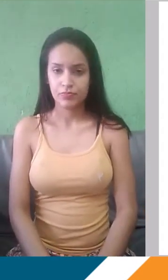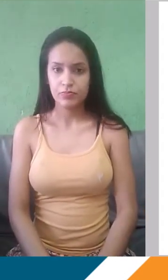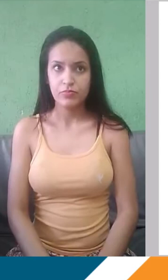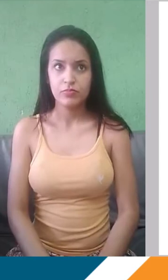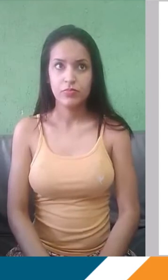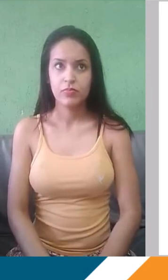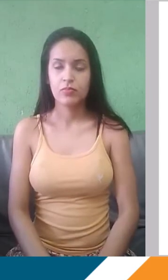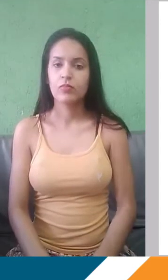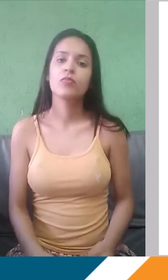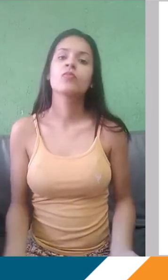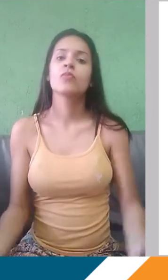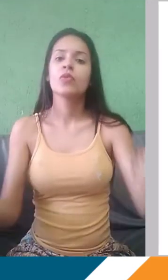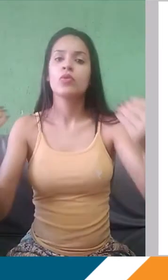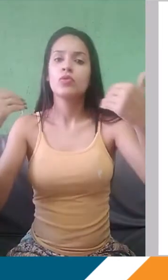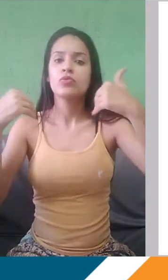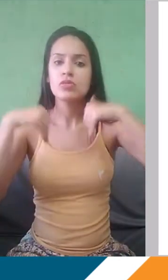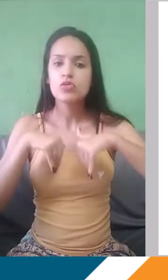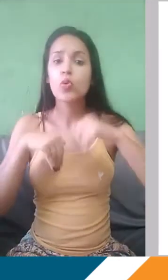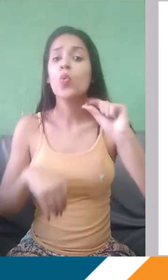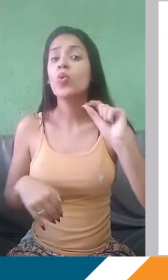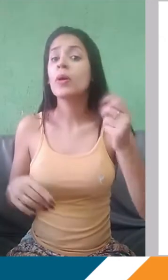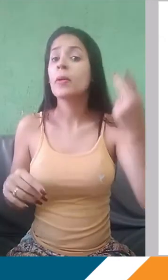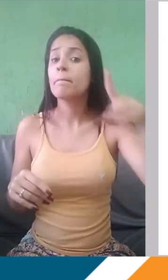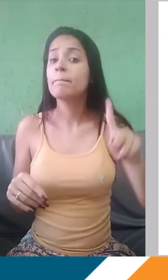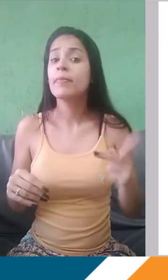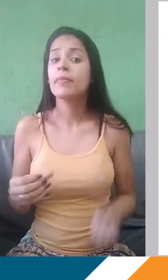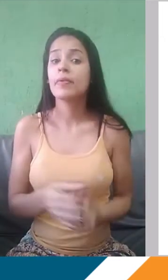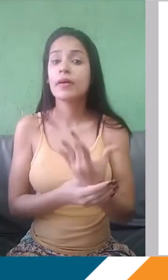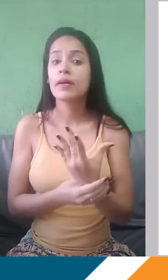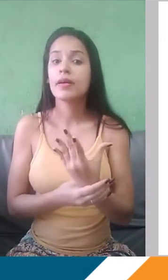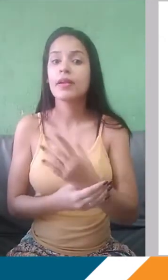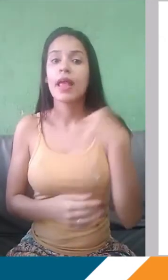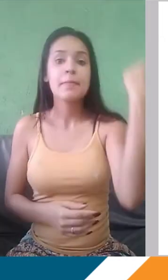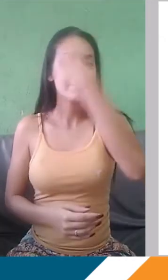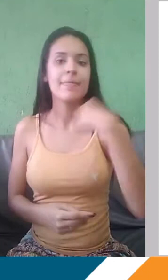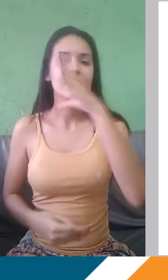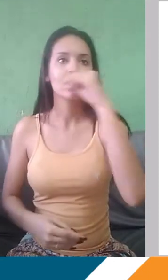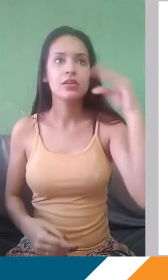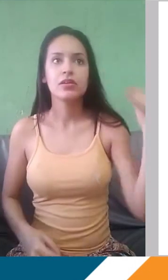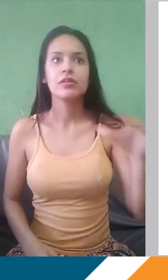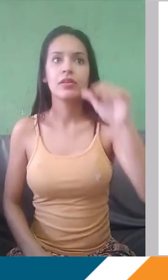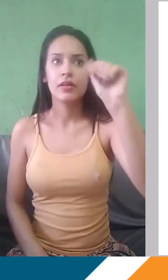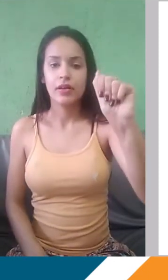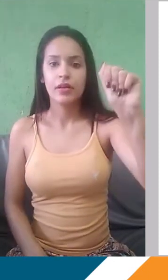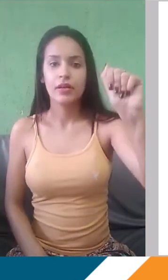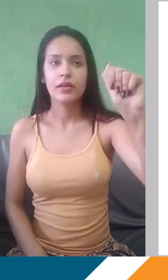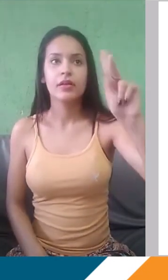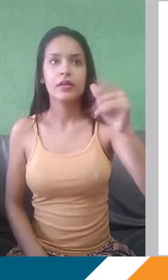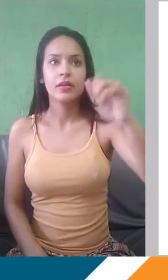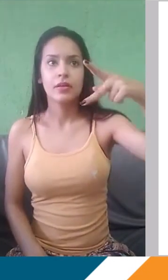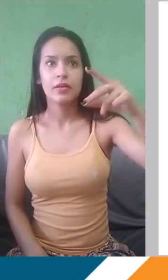da adolescência é a alternativa A, hipérbole do medo, B, metáfora da